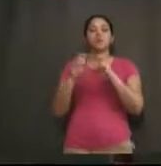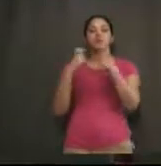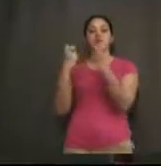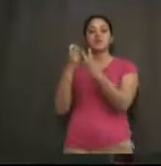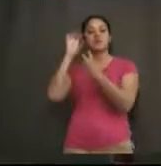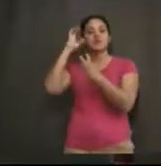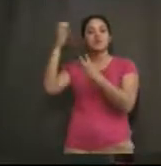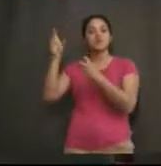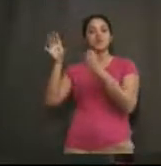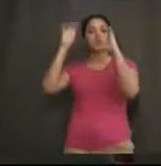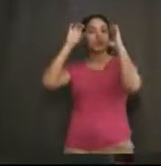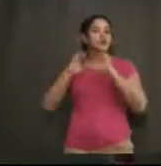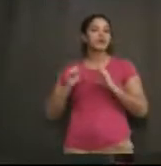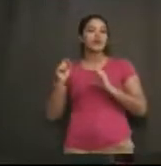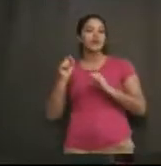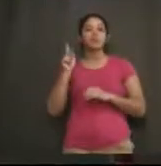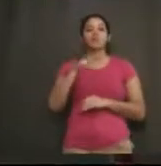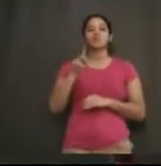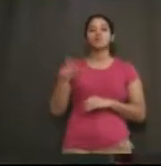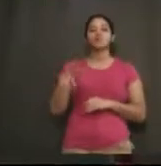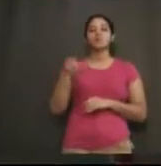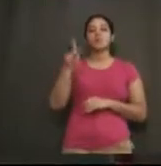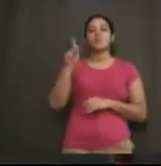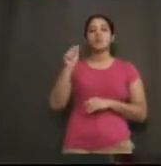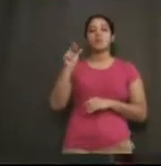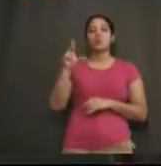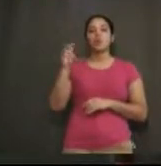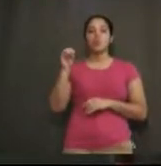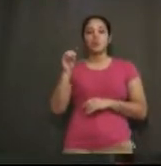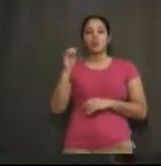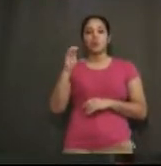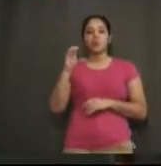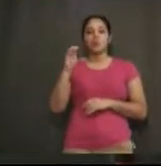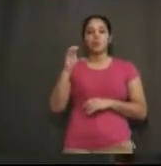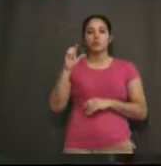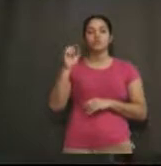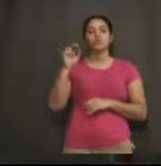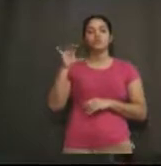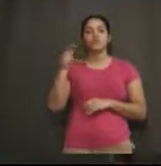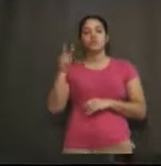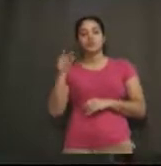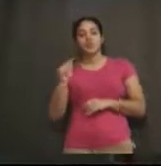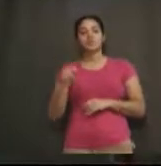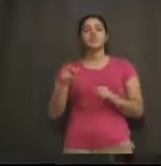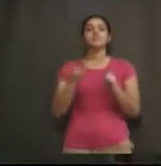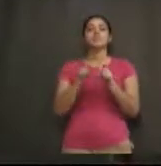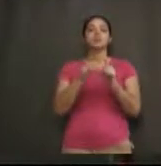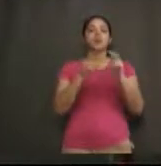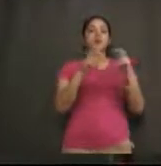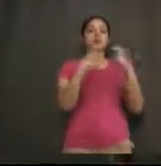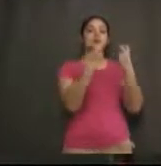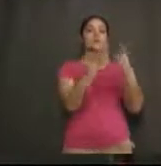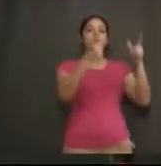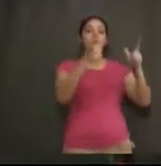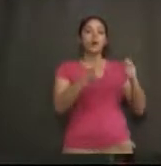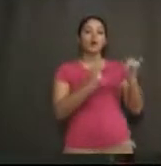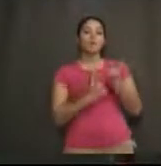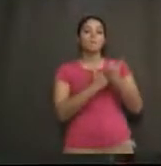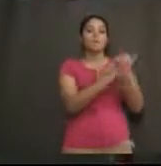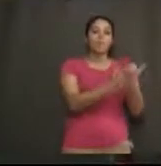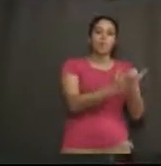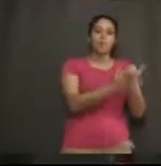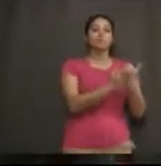científico coordenado pelo professor Paolo Piccioni, ao comitê local de apoio, tá, formado